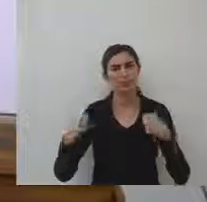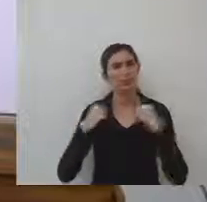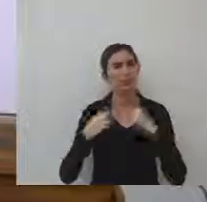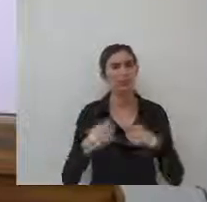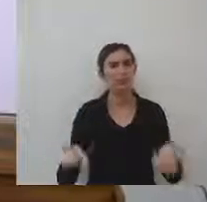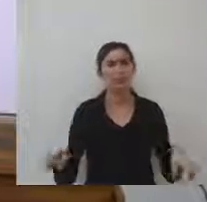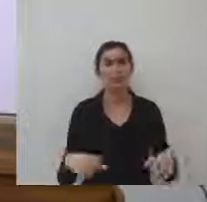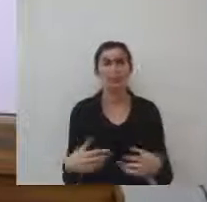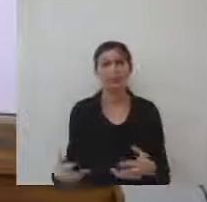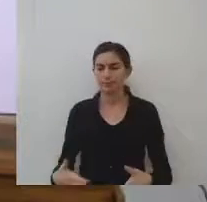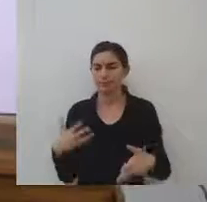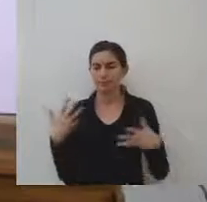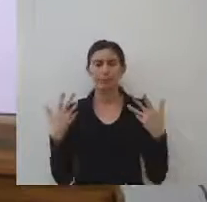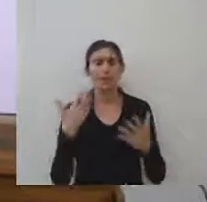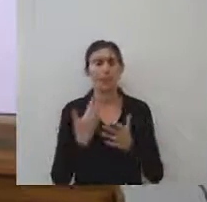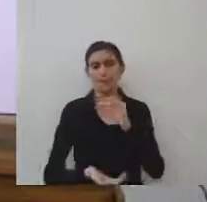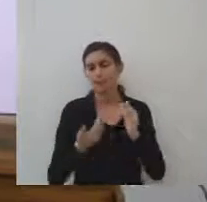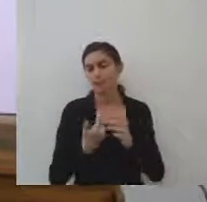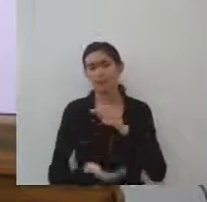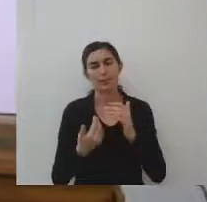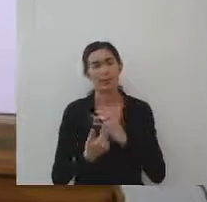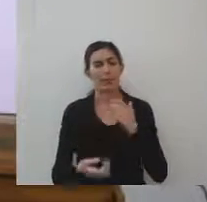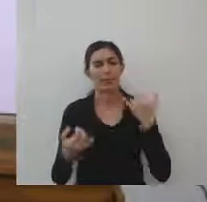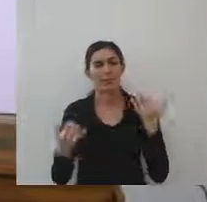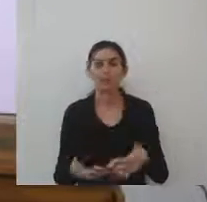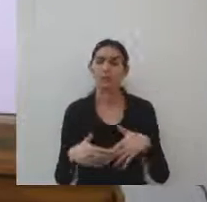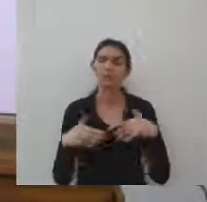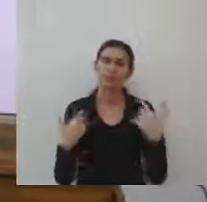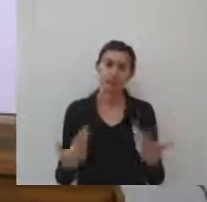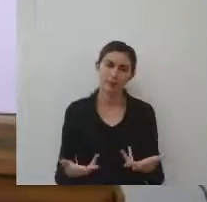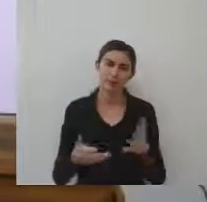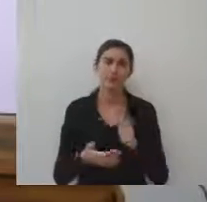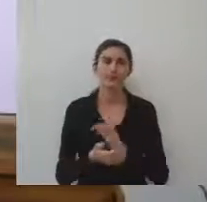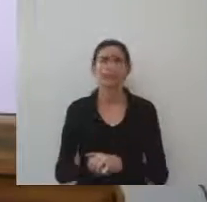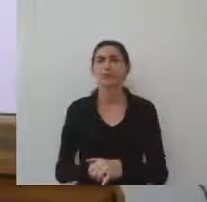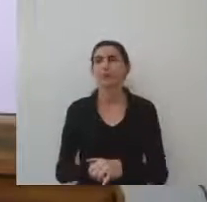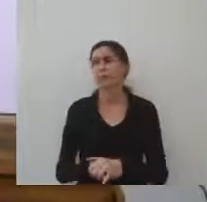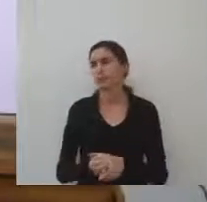dançar para se soltar, para perder caloria. Então,